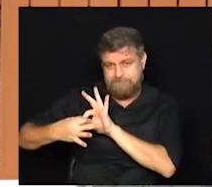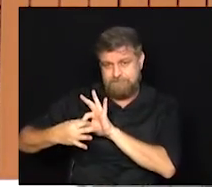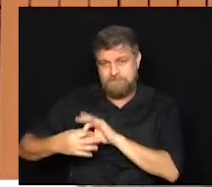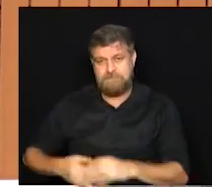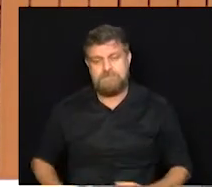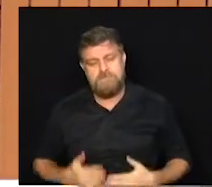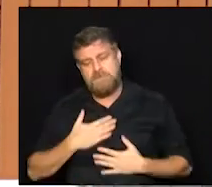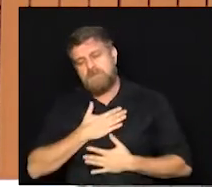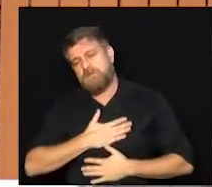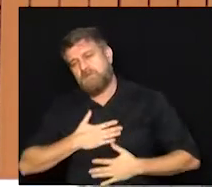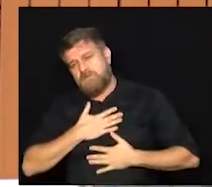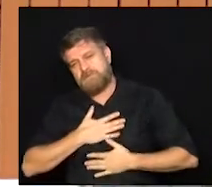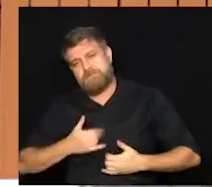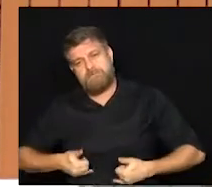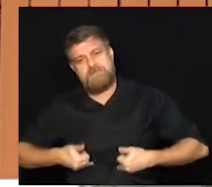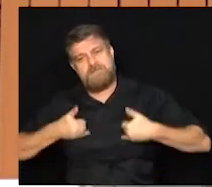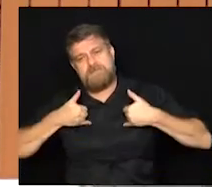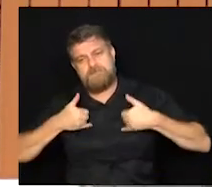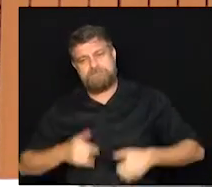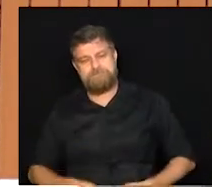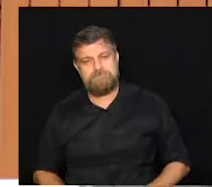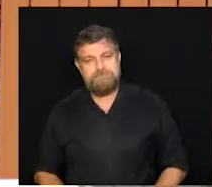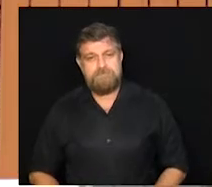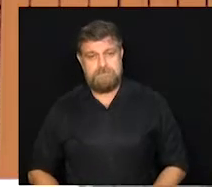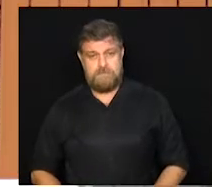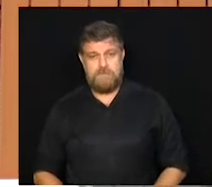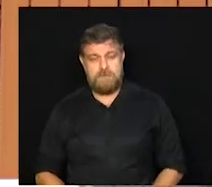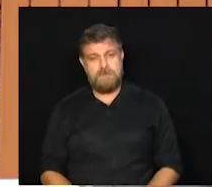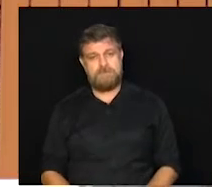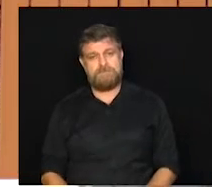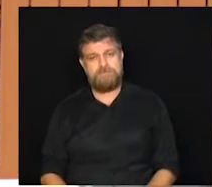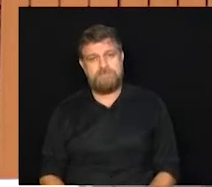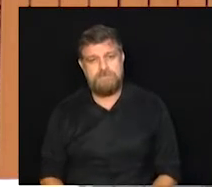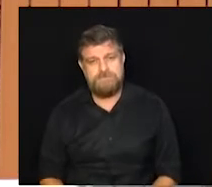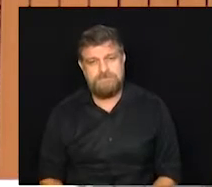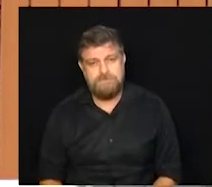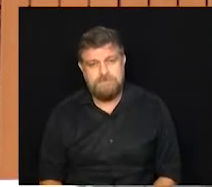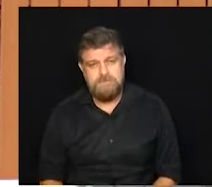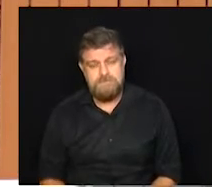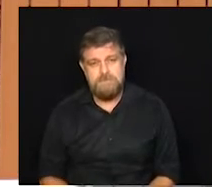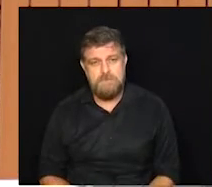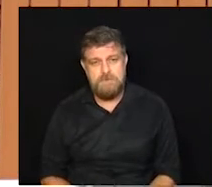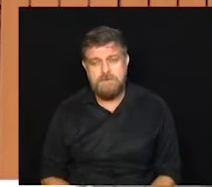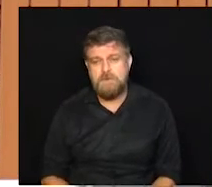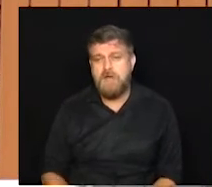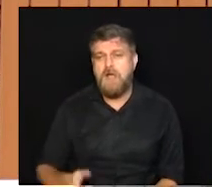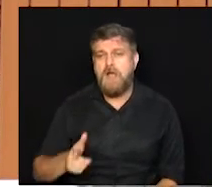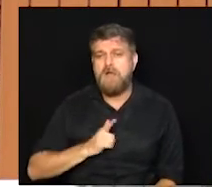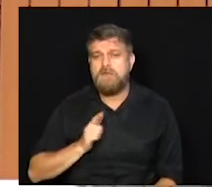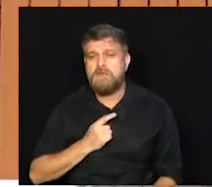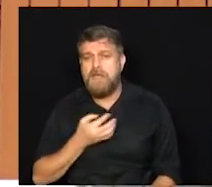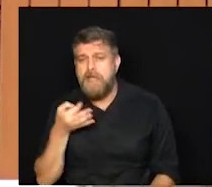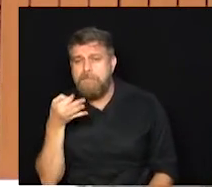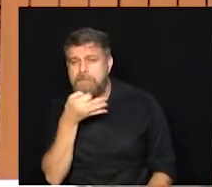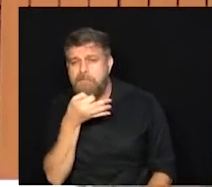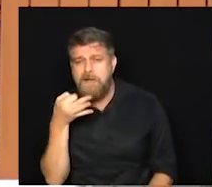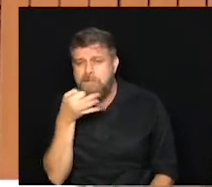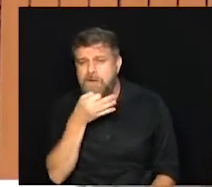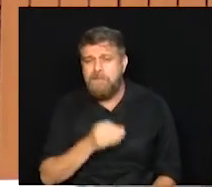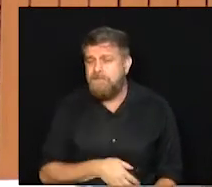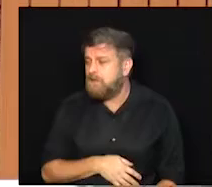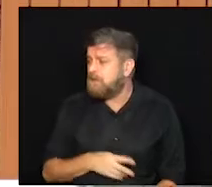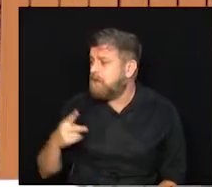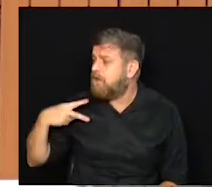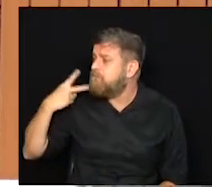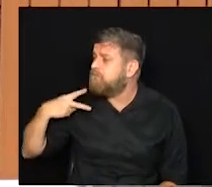honra e um prazer. Tá? Bom, Alguém mais gostaria de falar alguma coisa? Professor